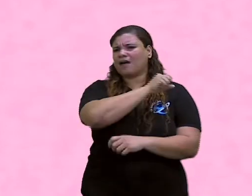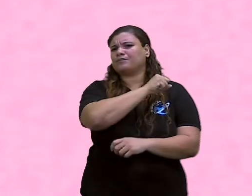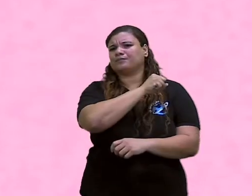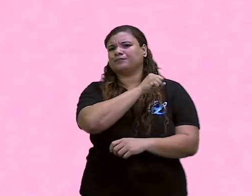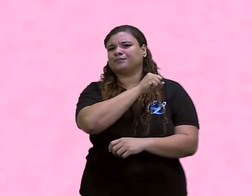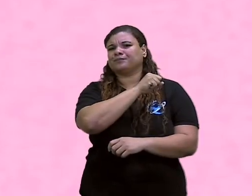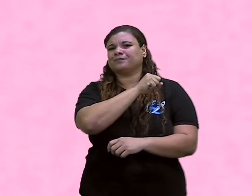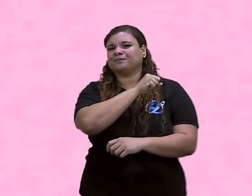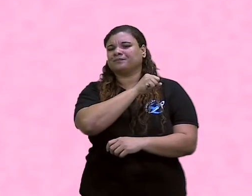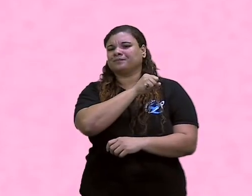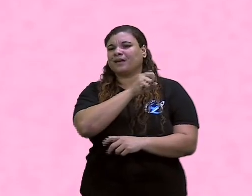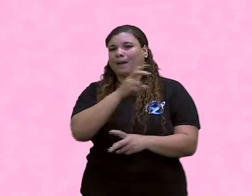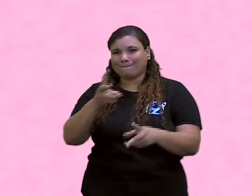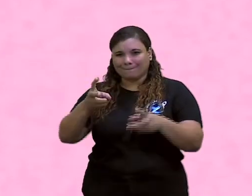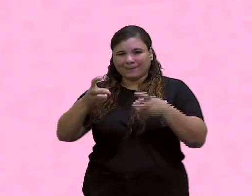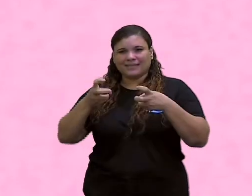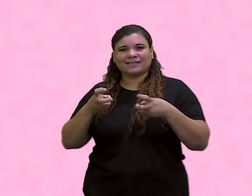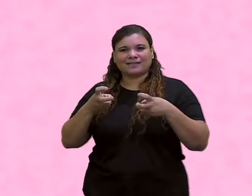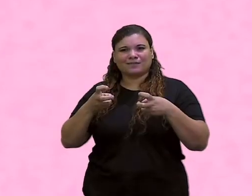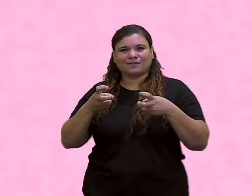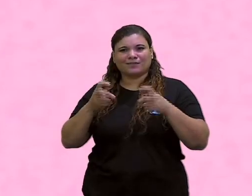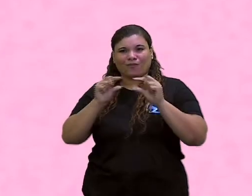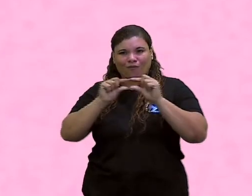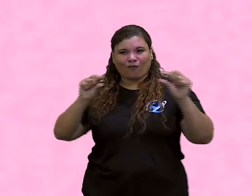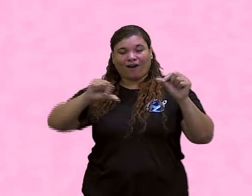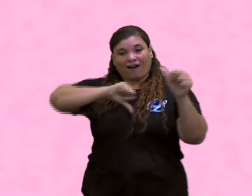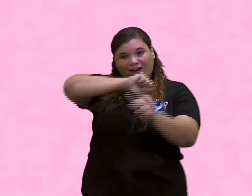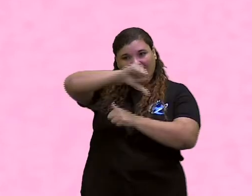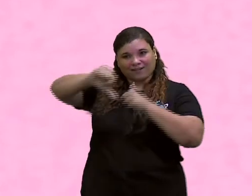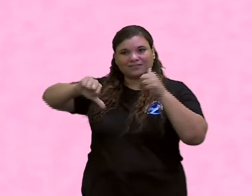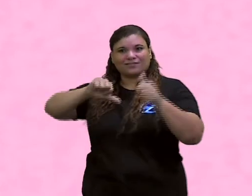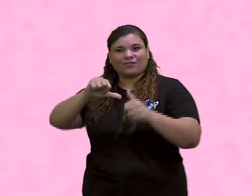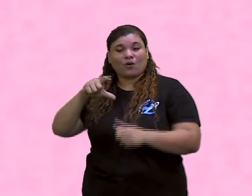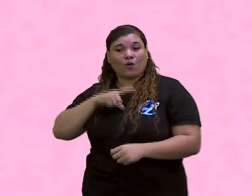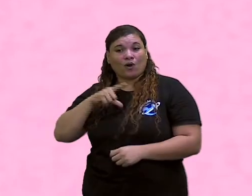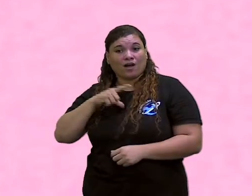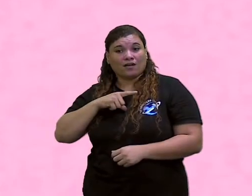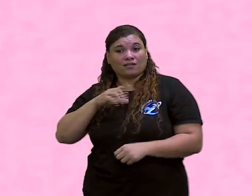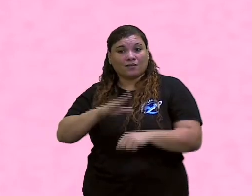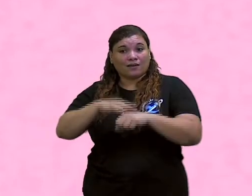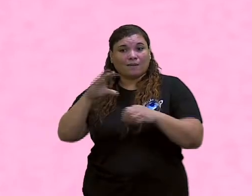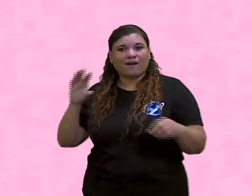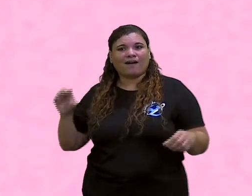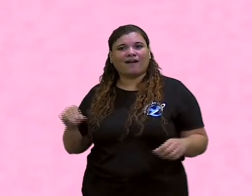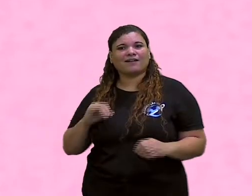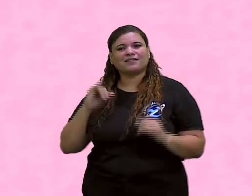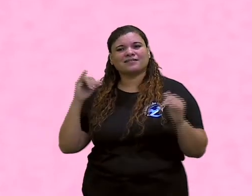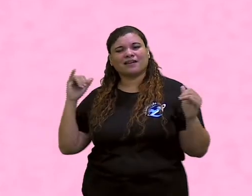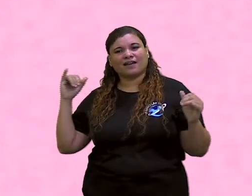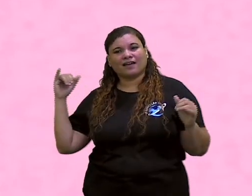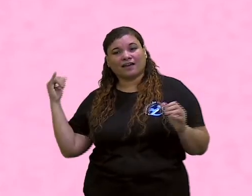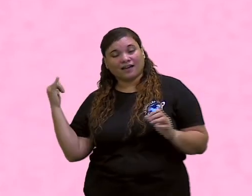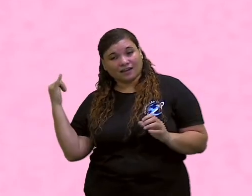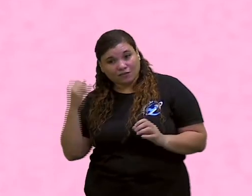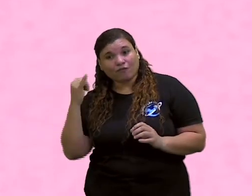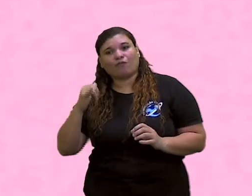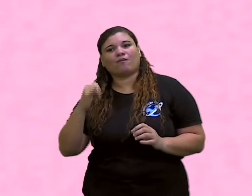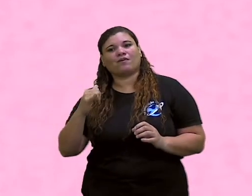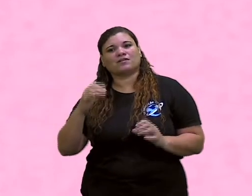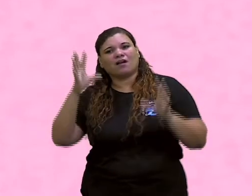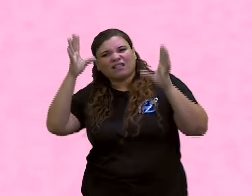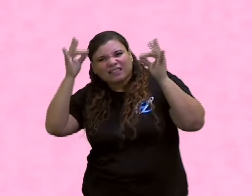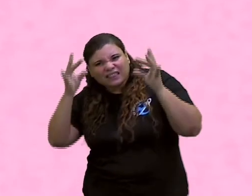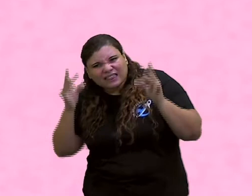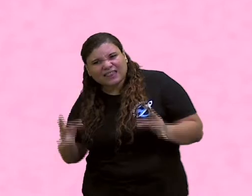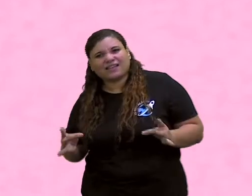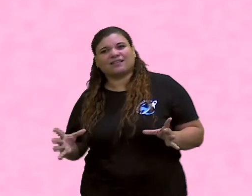muitas informações foram acrescentadas. E aí você que é o ouvinte, você conseguiu o quê? Imaginar a cena, não é mesmo? Já